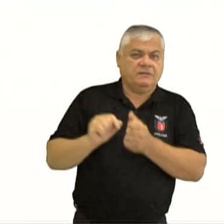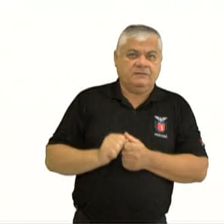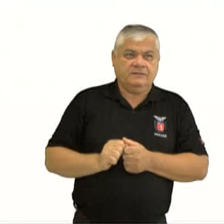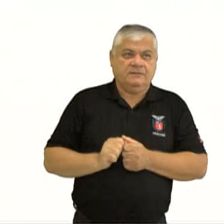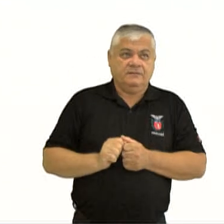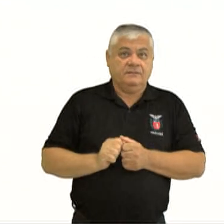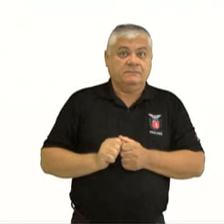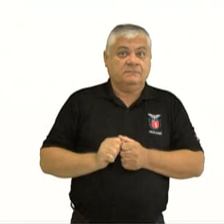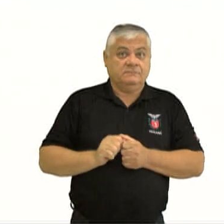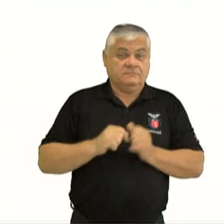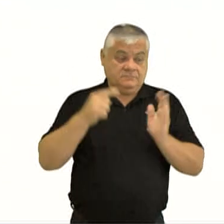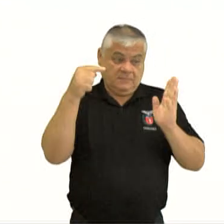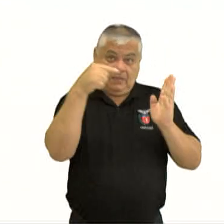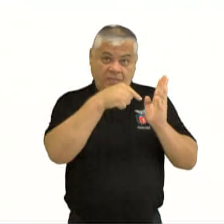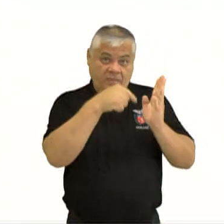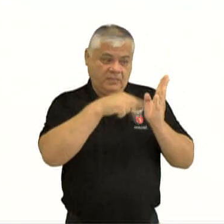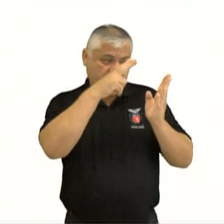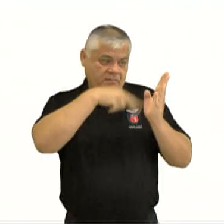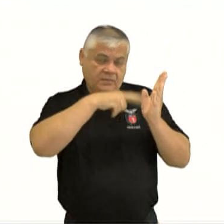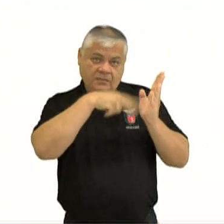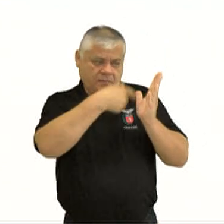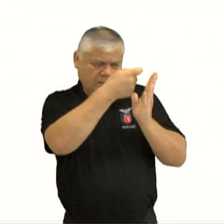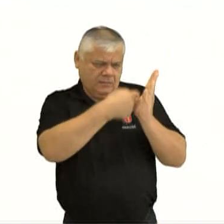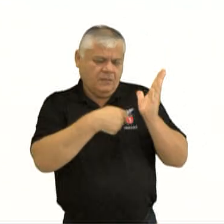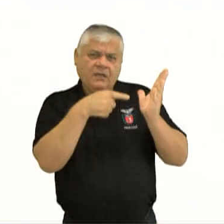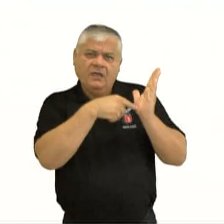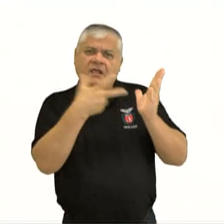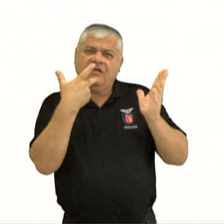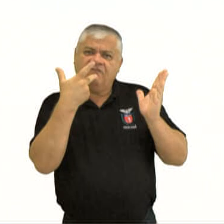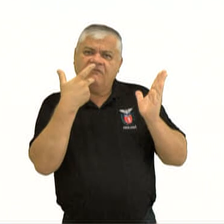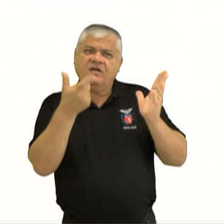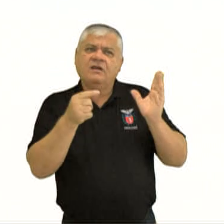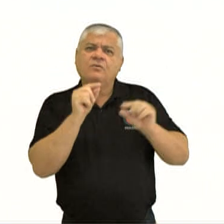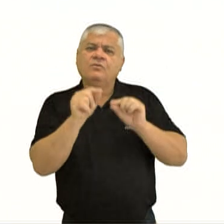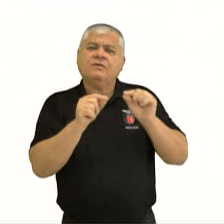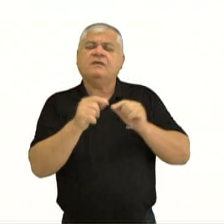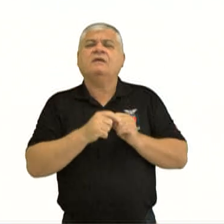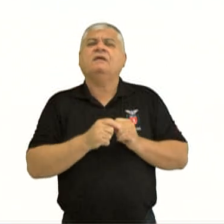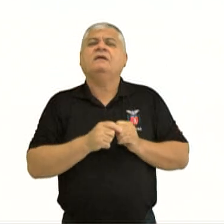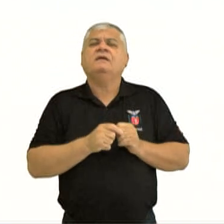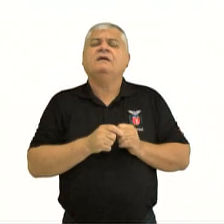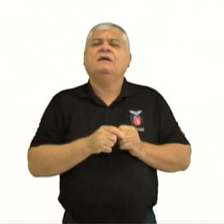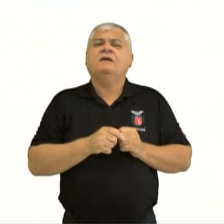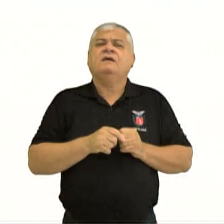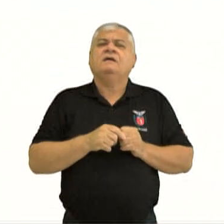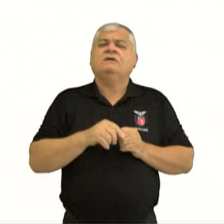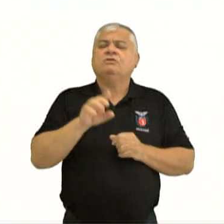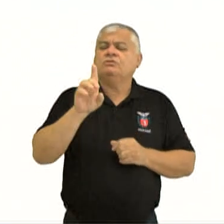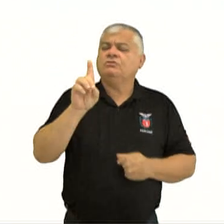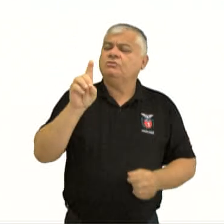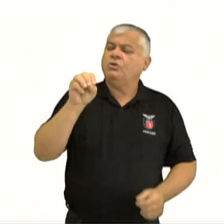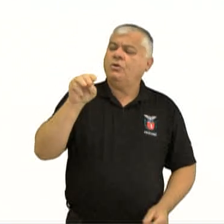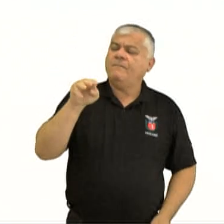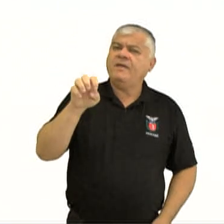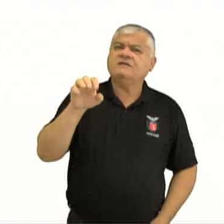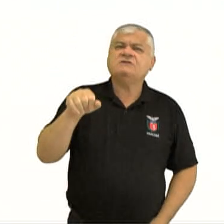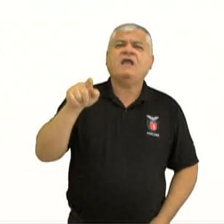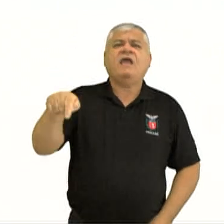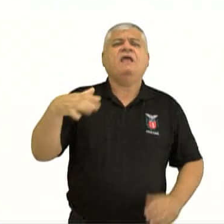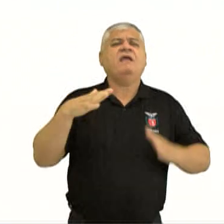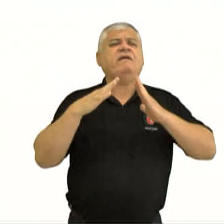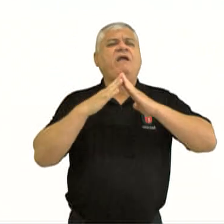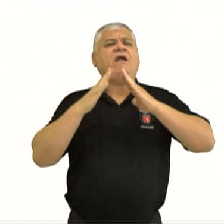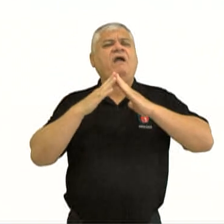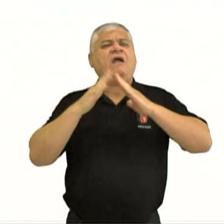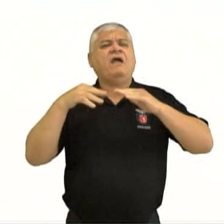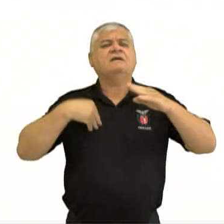Nesse contexto, a autora relata a leitura doméstica com aquela que ela realizava em casa,